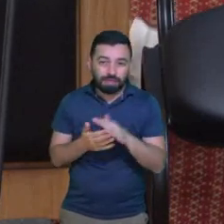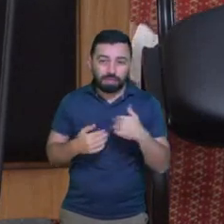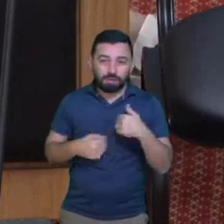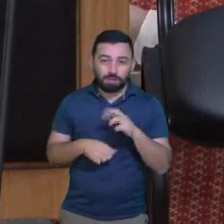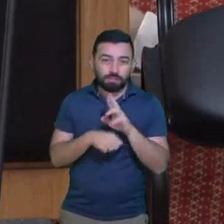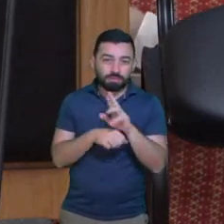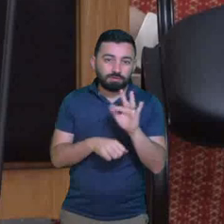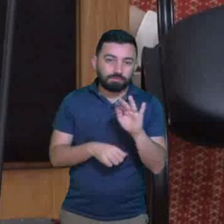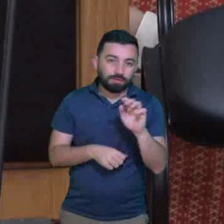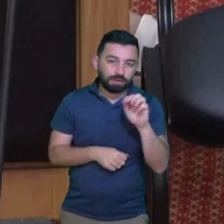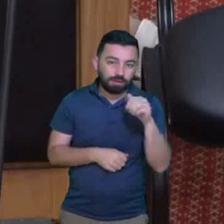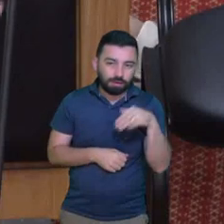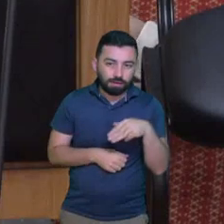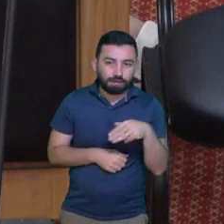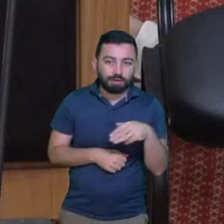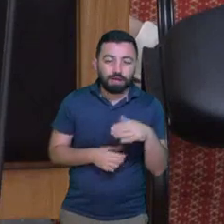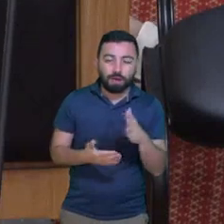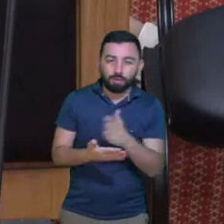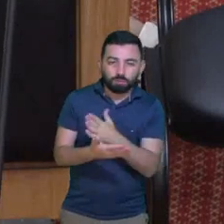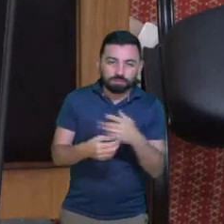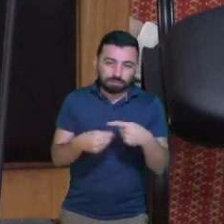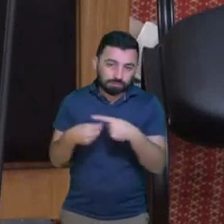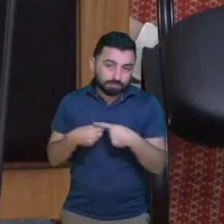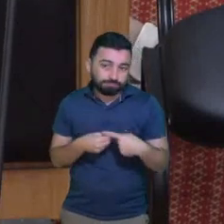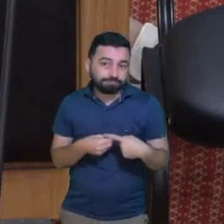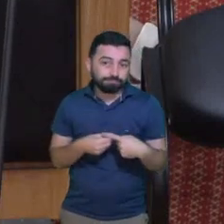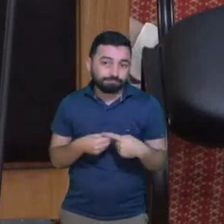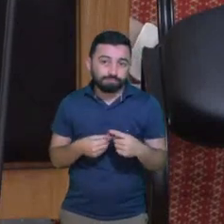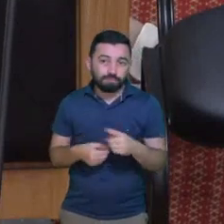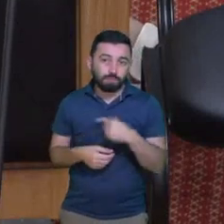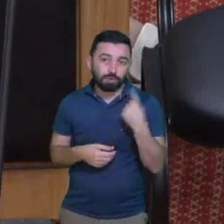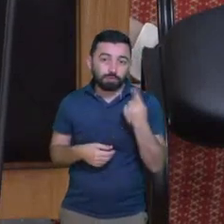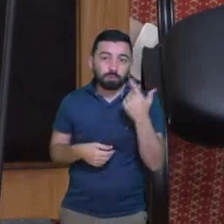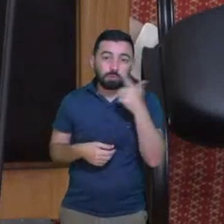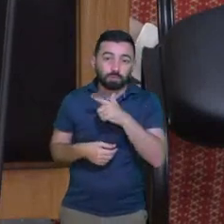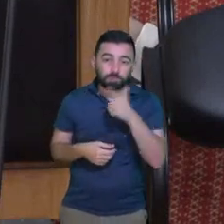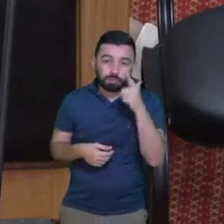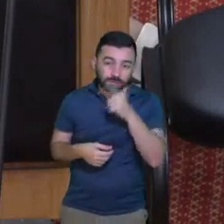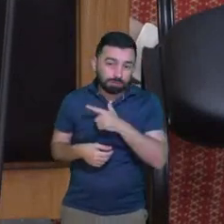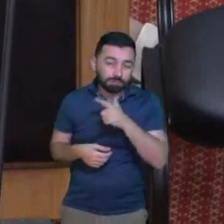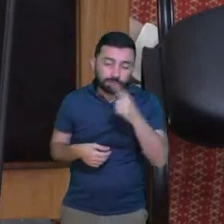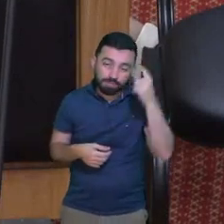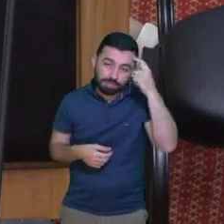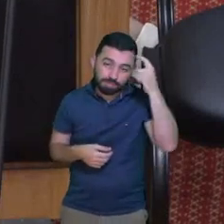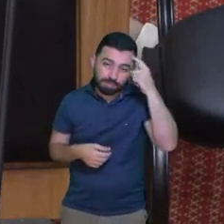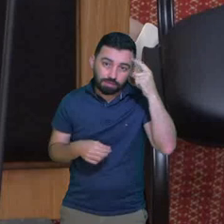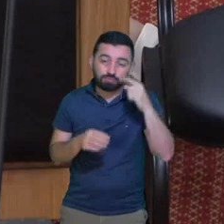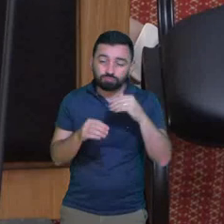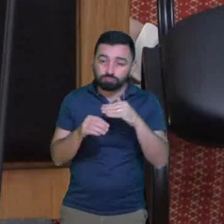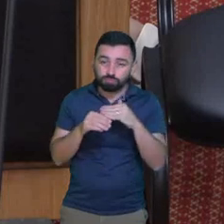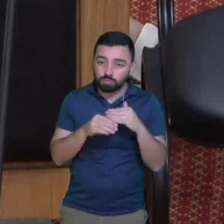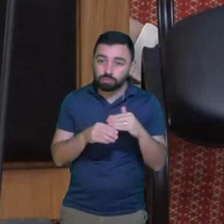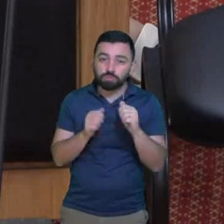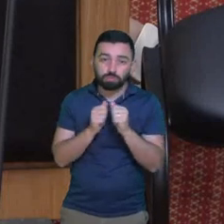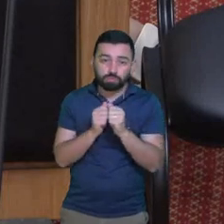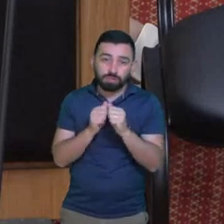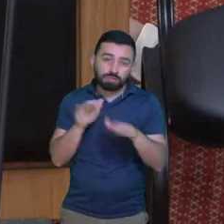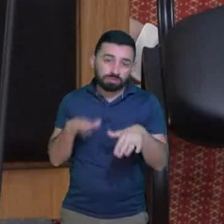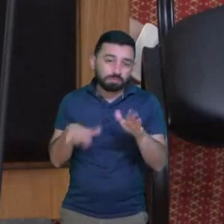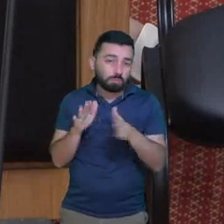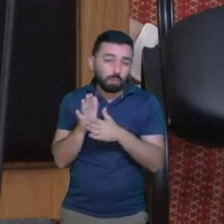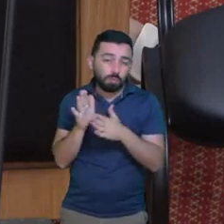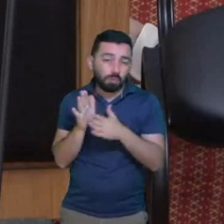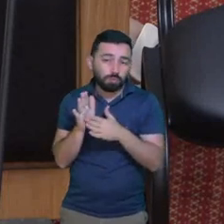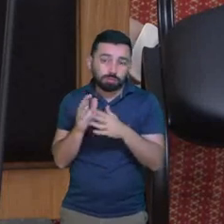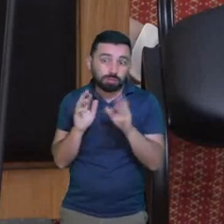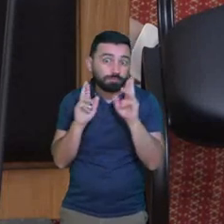fecan ou nós temos alguns municípios que nós conseguimos pensar juntos Talvez venha propós propostas